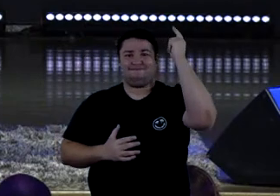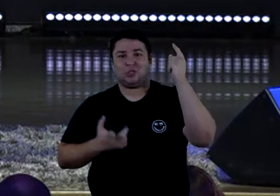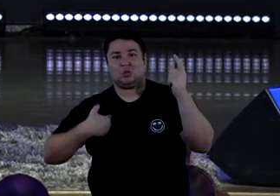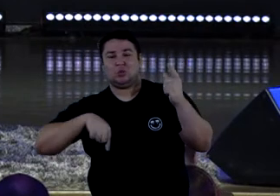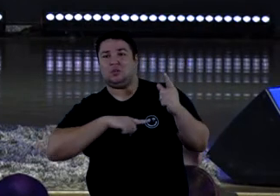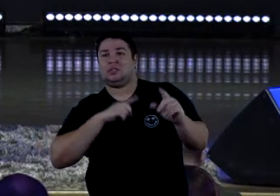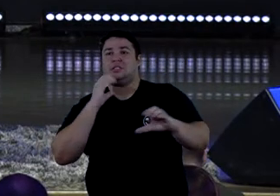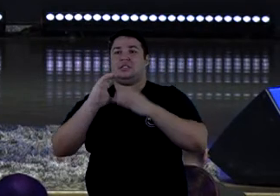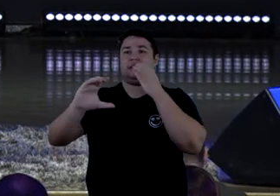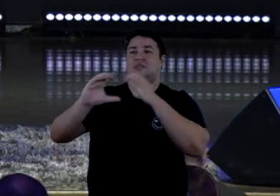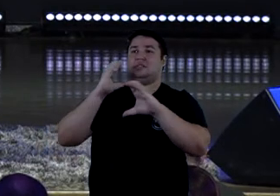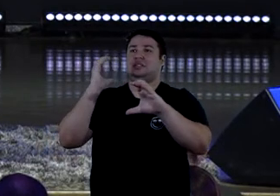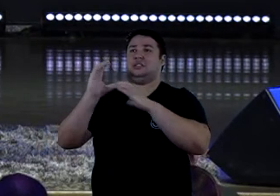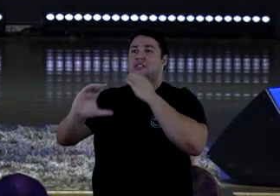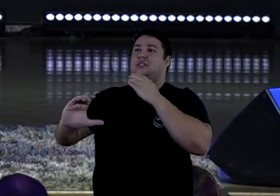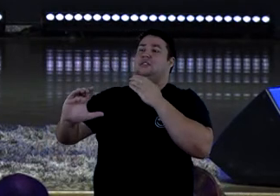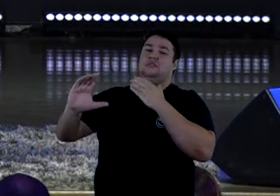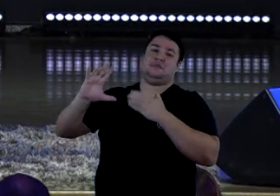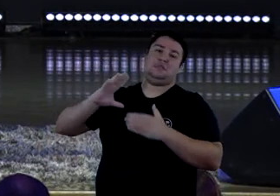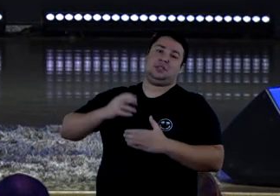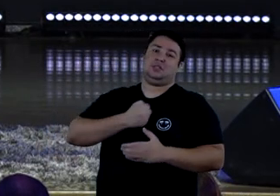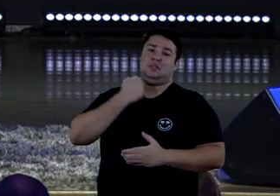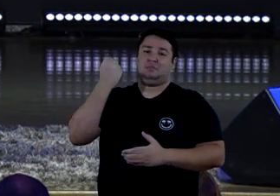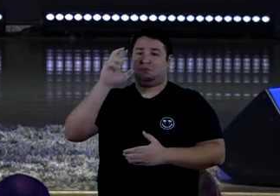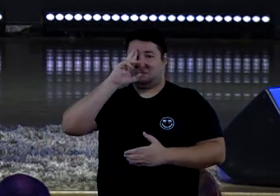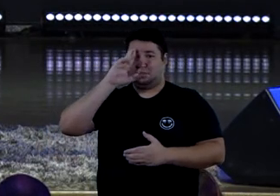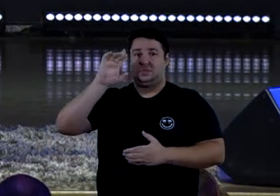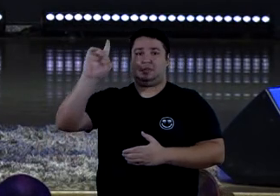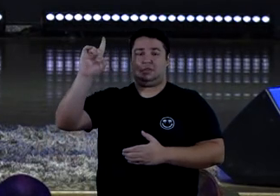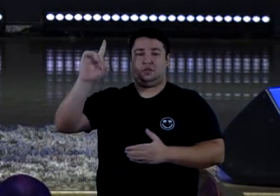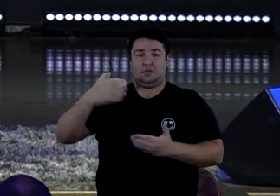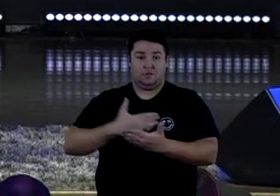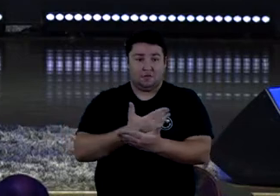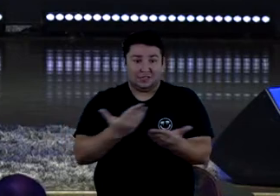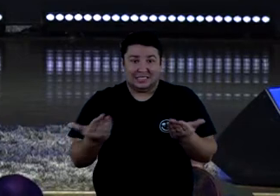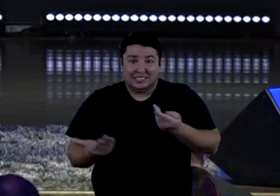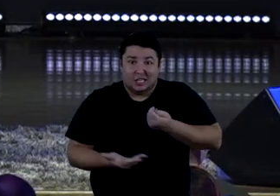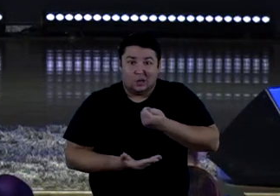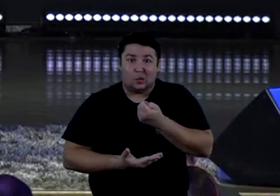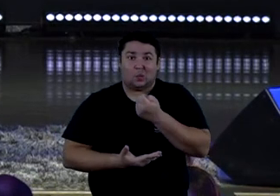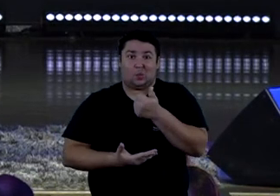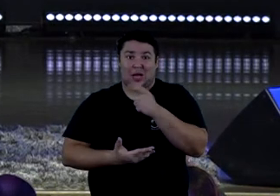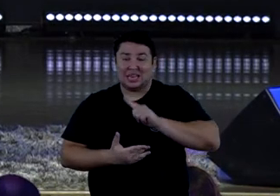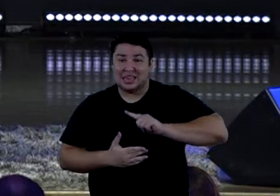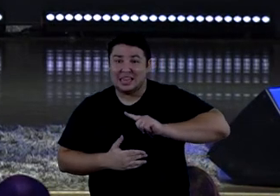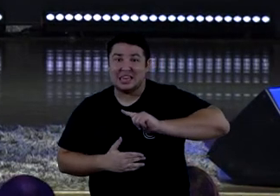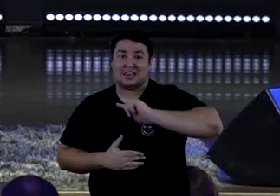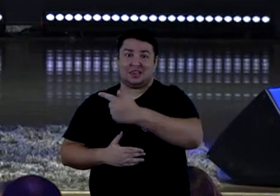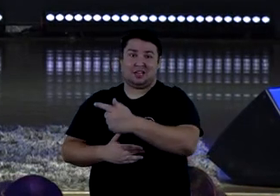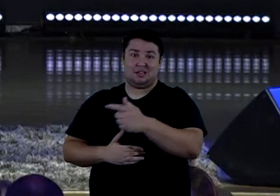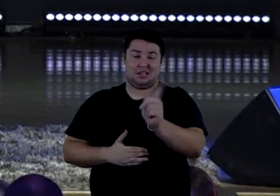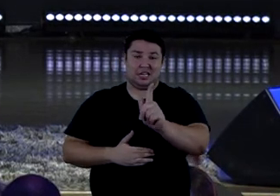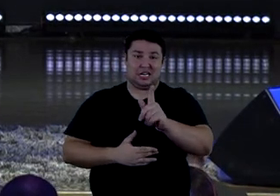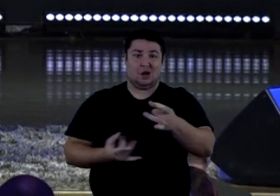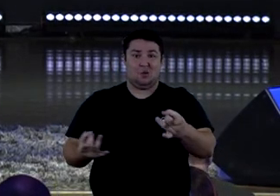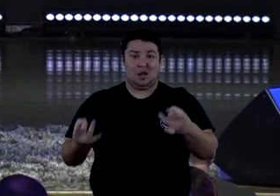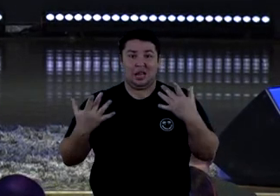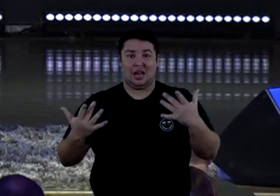estávamos cantando "Vem me buscar", no começo do culto o Senhor falou: vocês estão na beira da próxima etapa, não